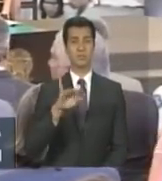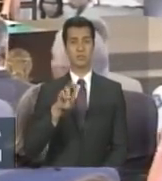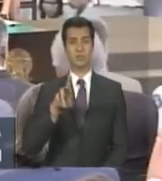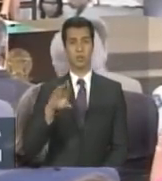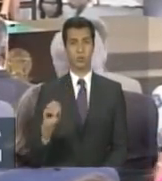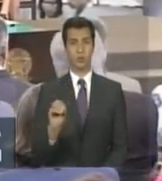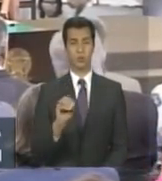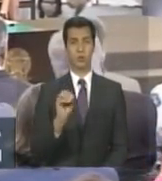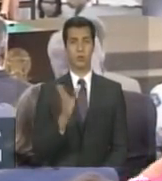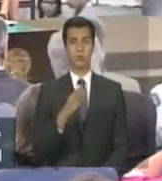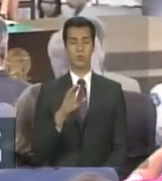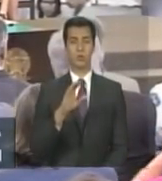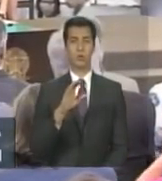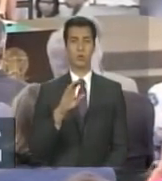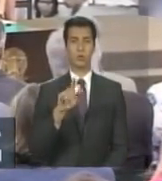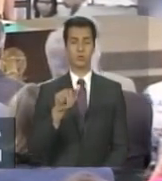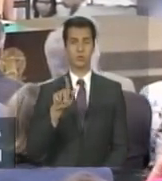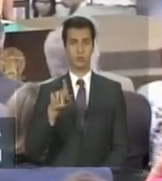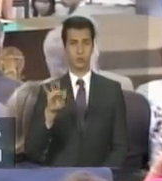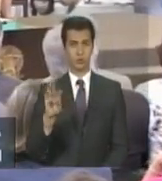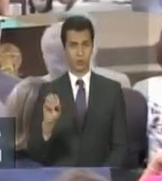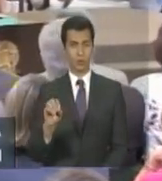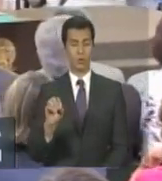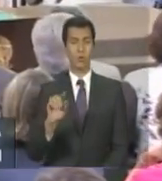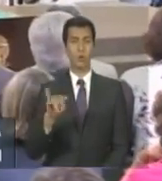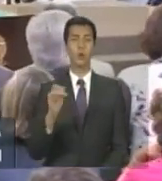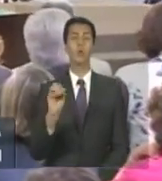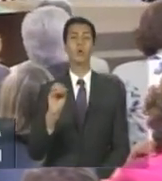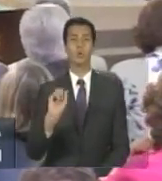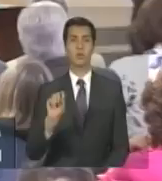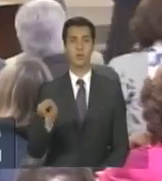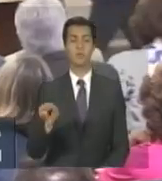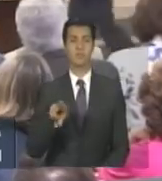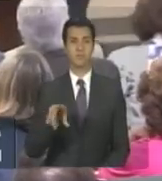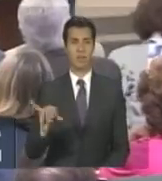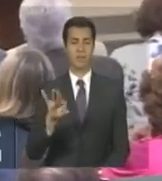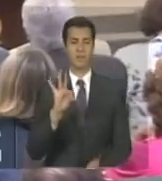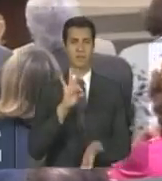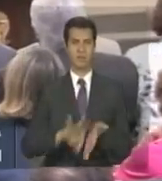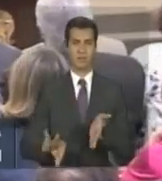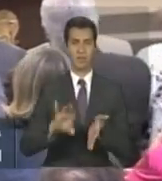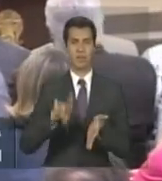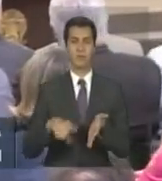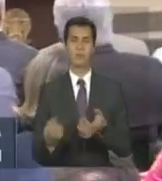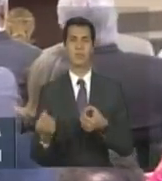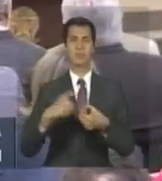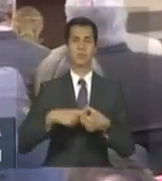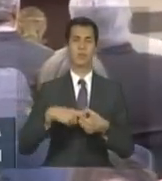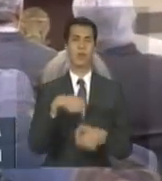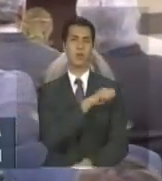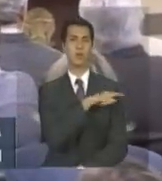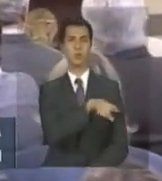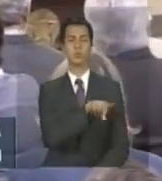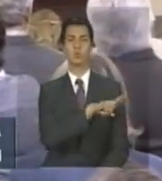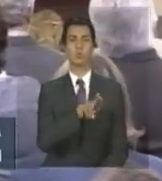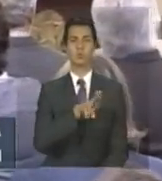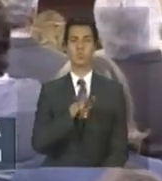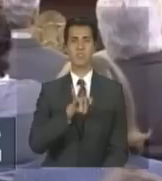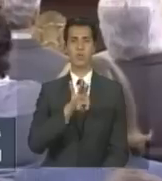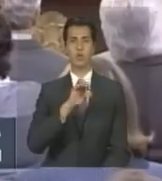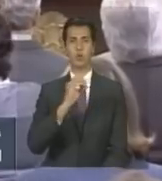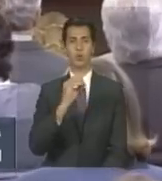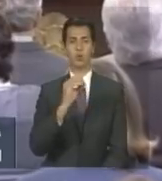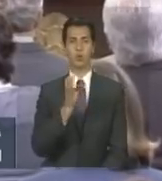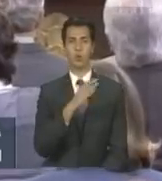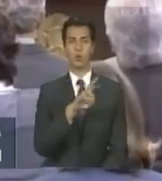para proceder ao ato de matrícula no curso de medicina do estudante Vitor Lobo, que representa os mais de 1 milhão